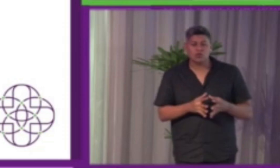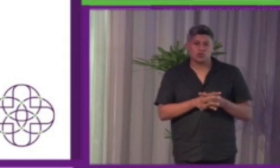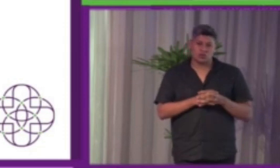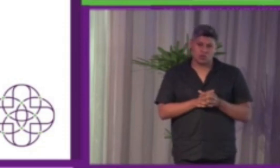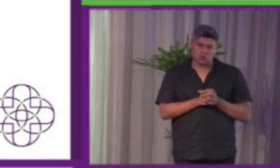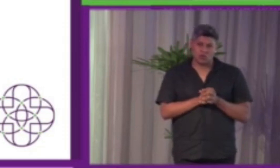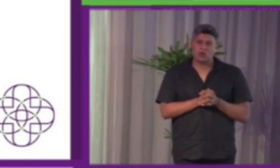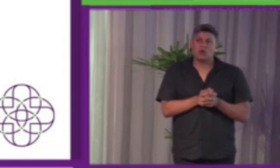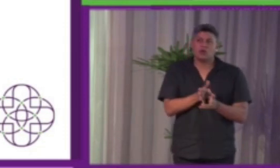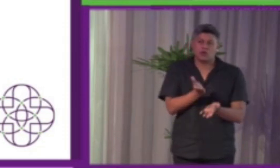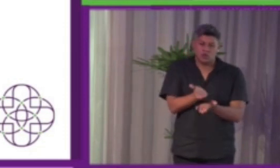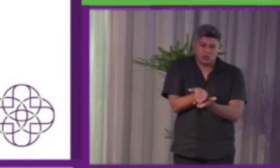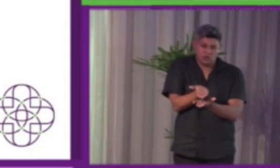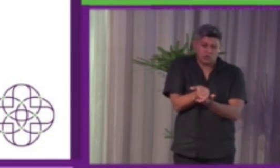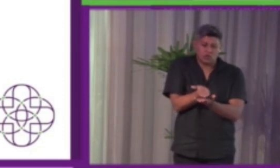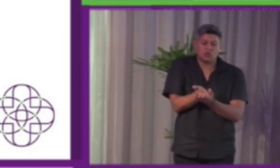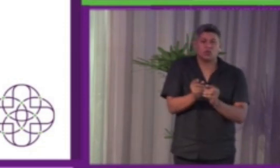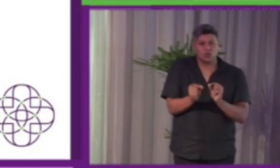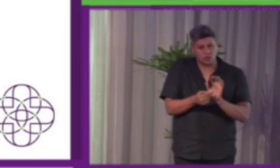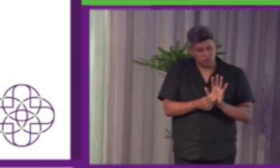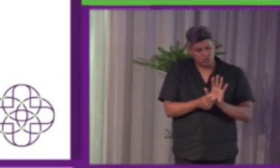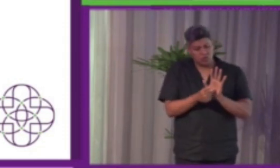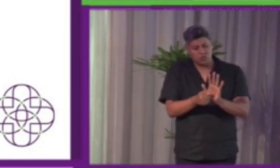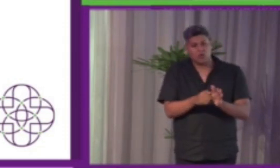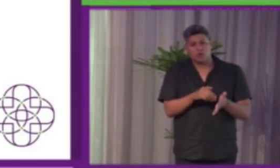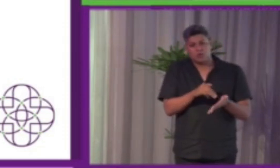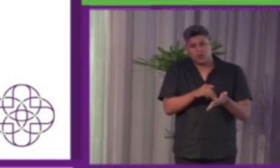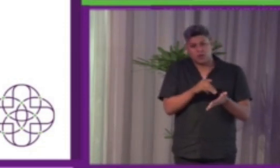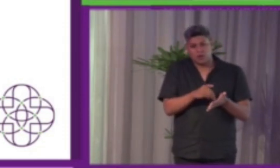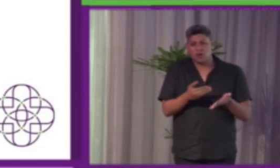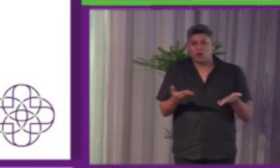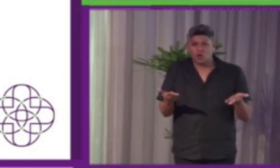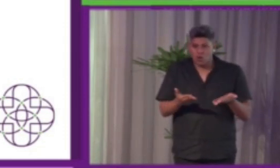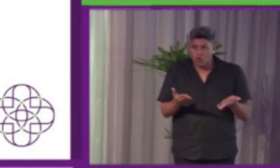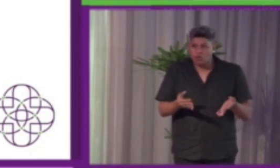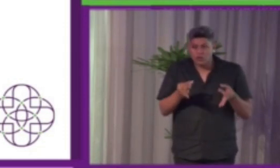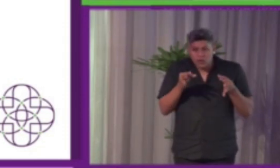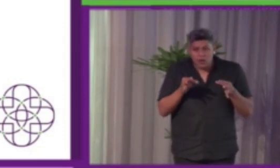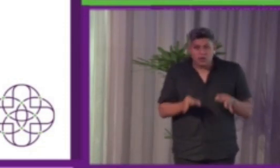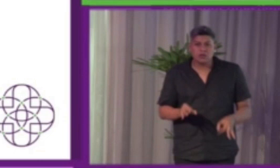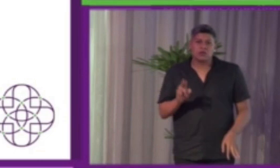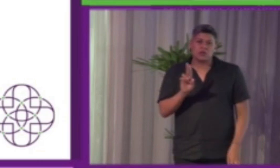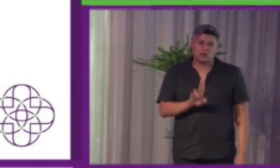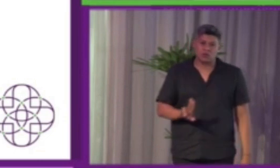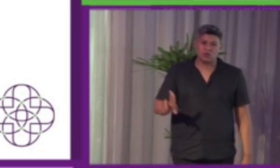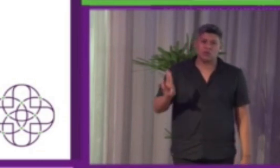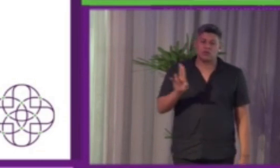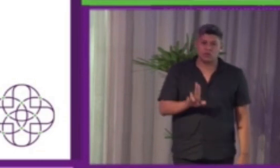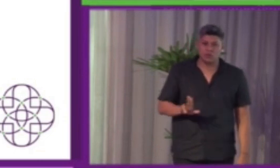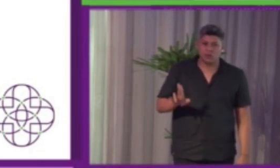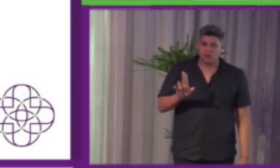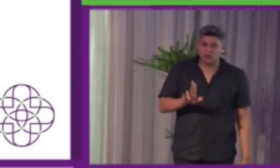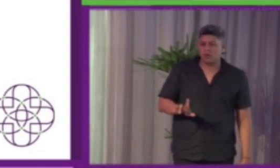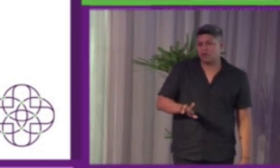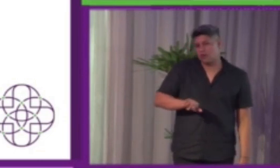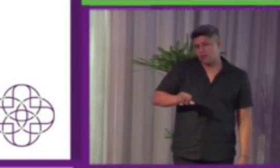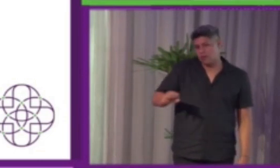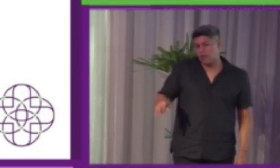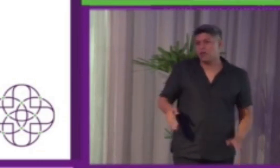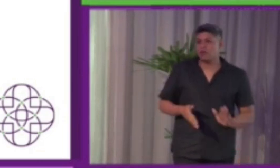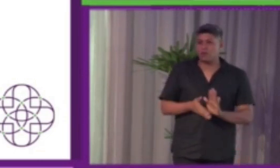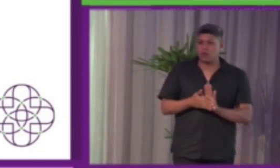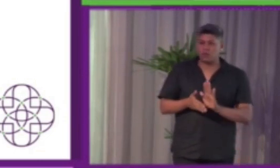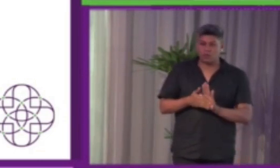Basicamente, estudos nos quais se demonstrasse as metodologias que hoje são aceitas e utilizadas para o cálculo dos limiares, né? A proposta